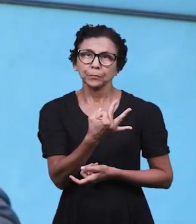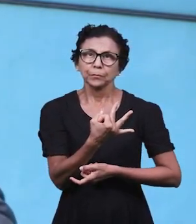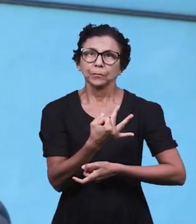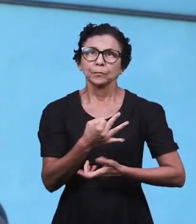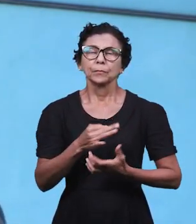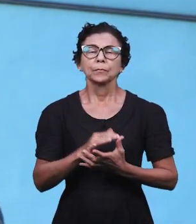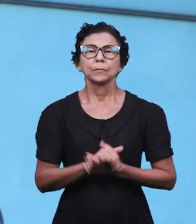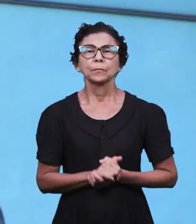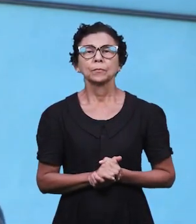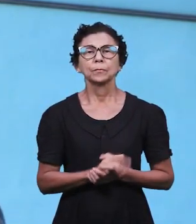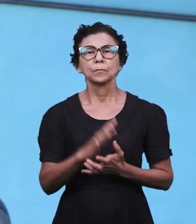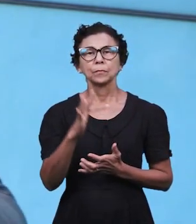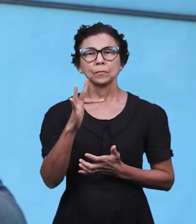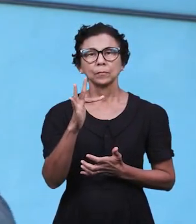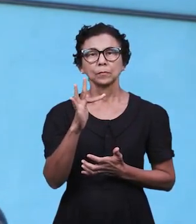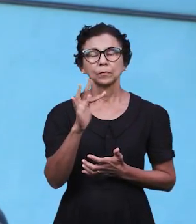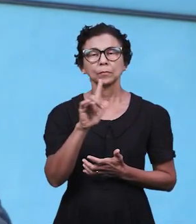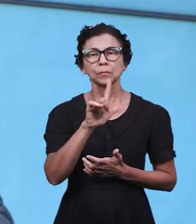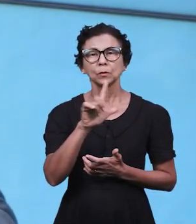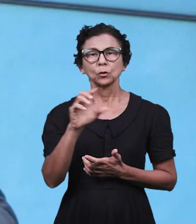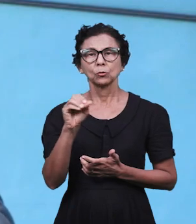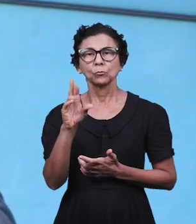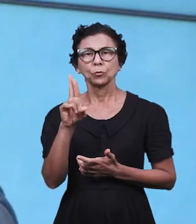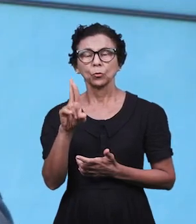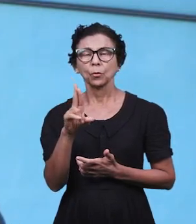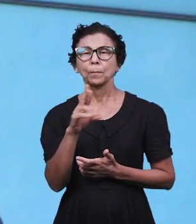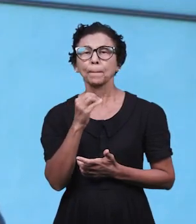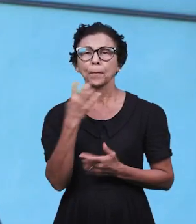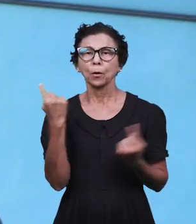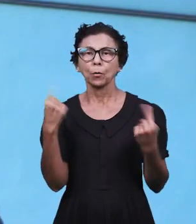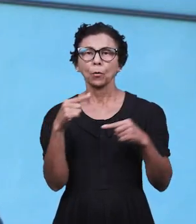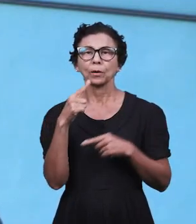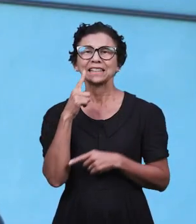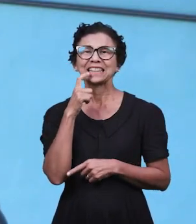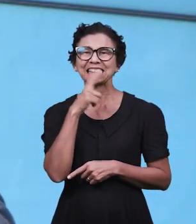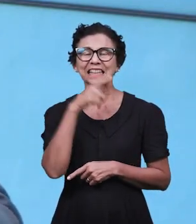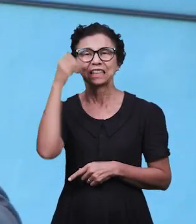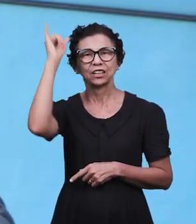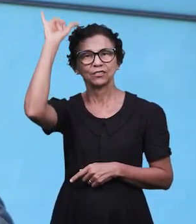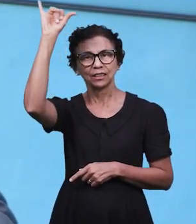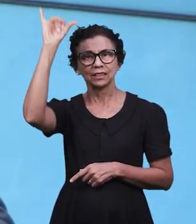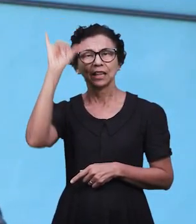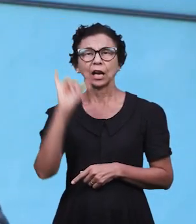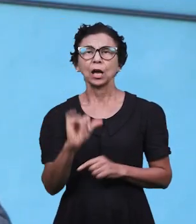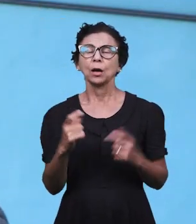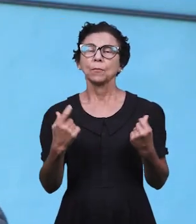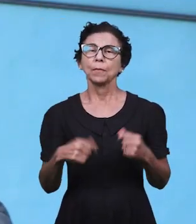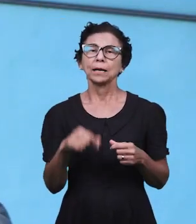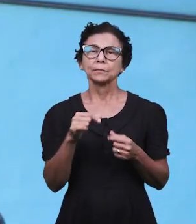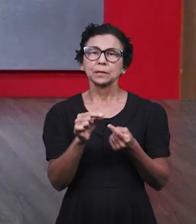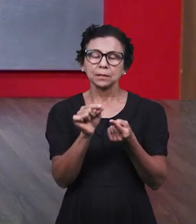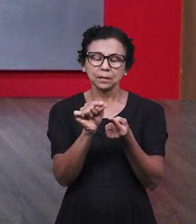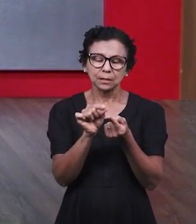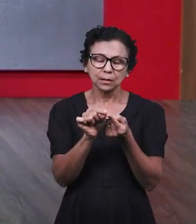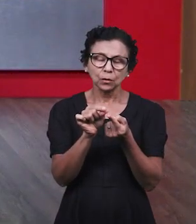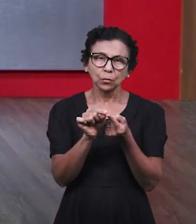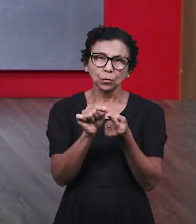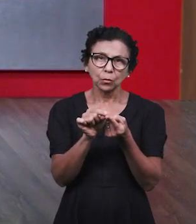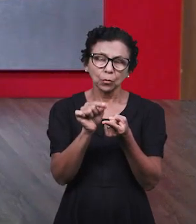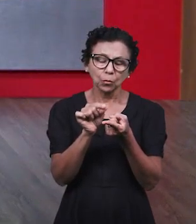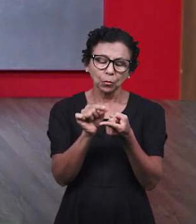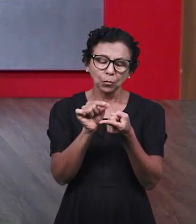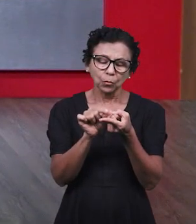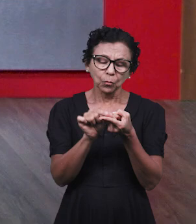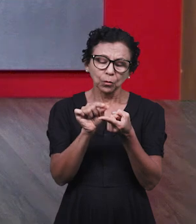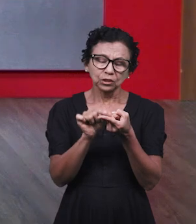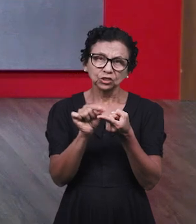Não pode passar disso. Então, o flúor, ele é um remédio excelente contra a cárie, mas é preciso respeitar a dose. E essa é a